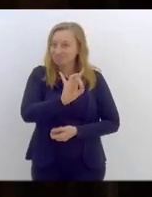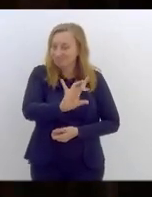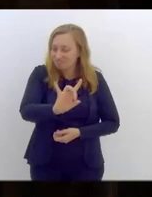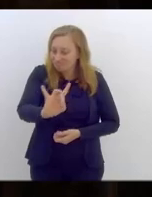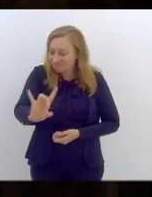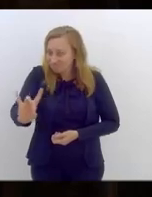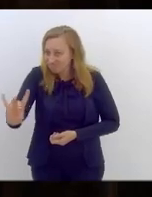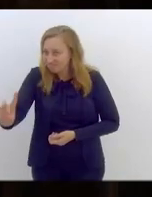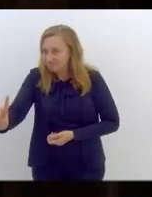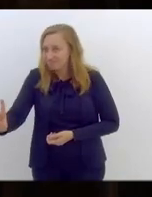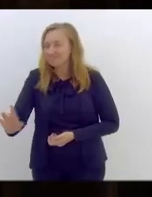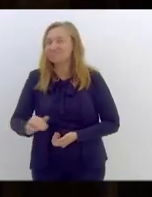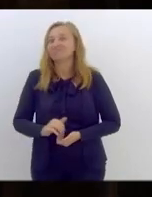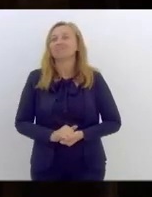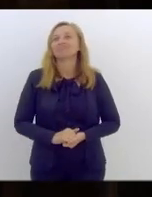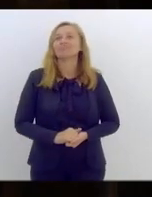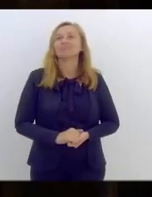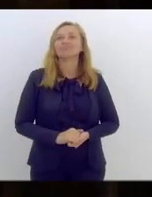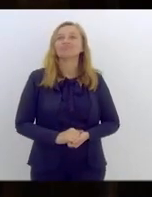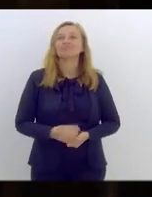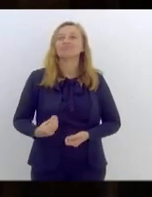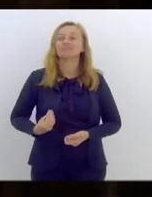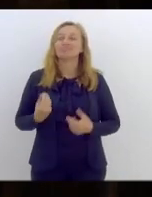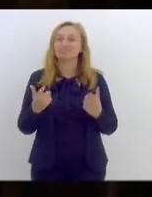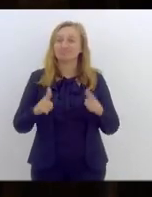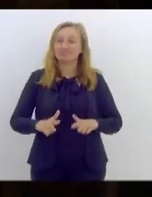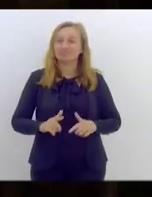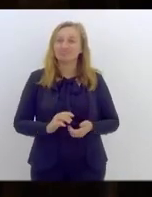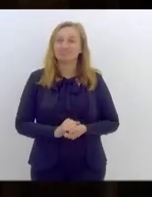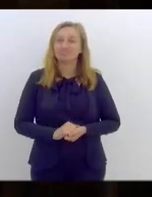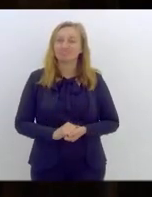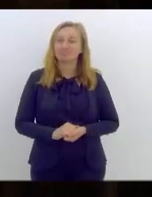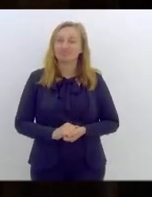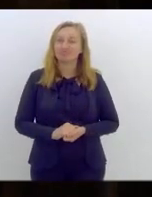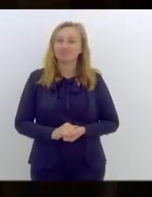uma, a cada um que está aqui.